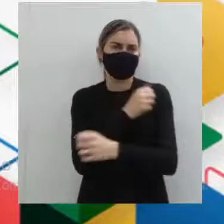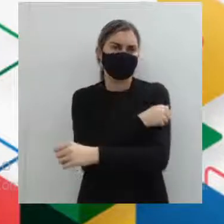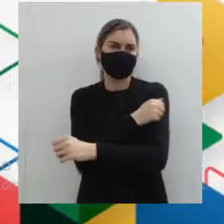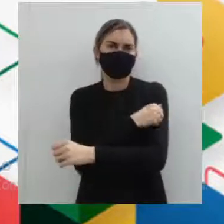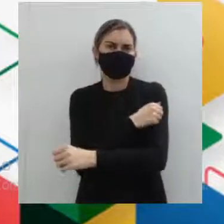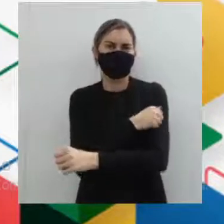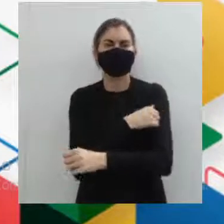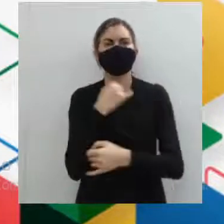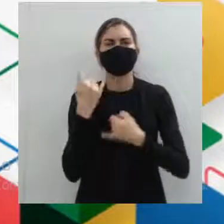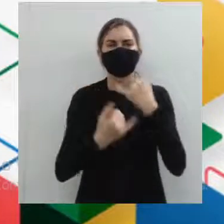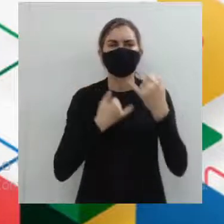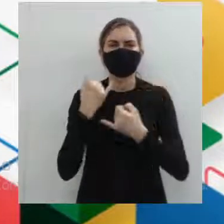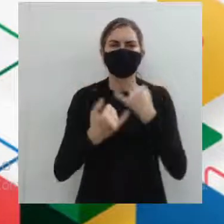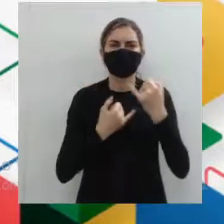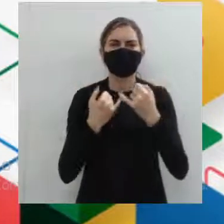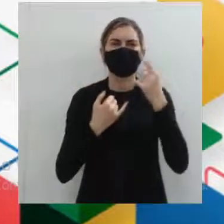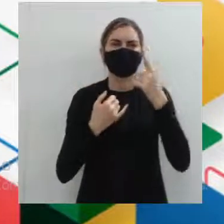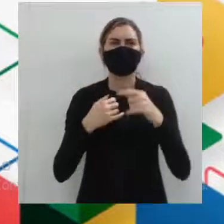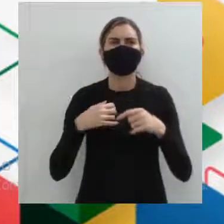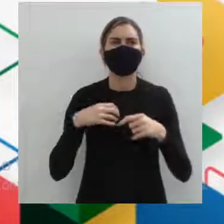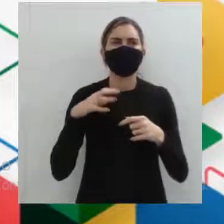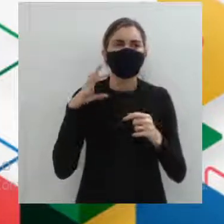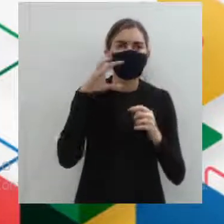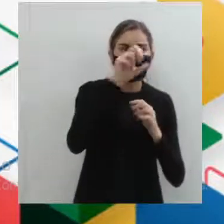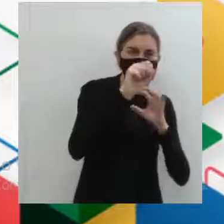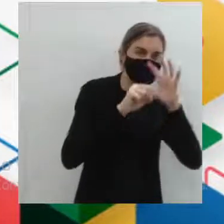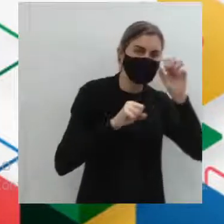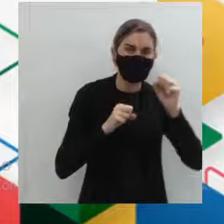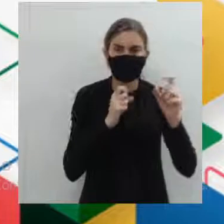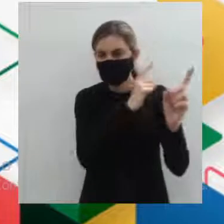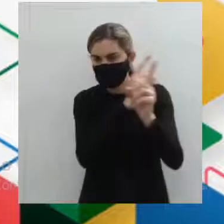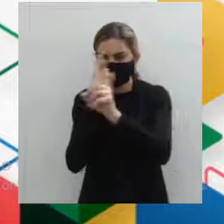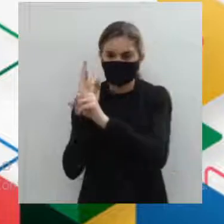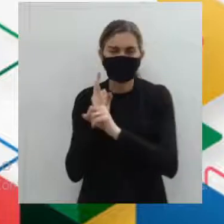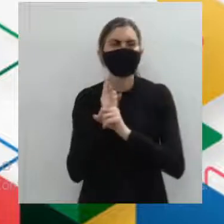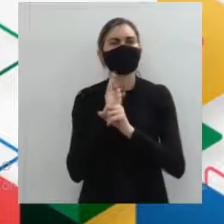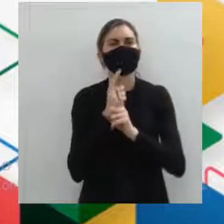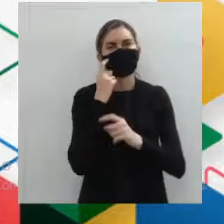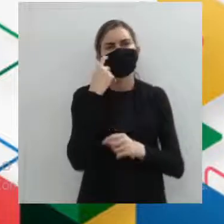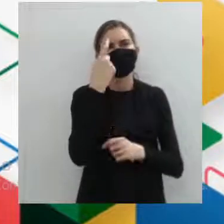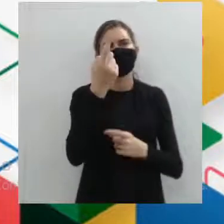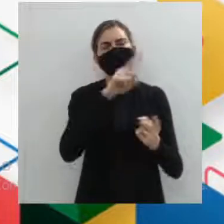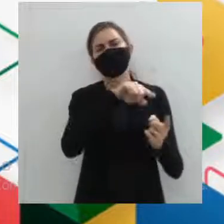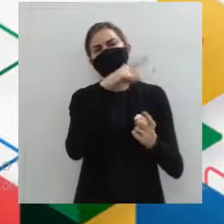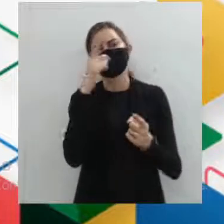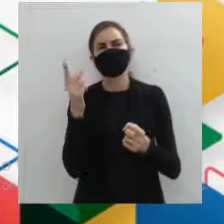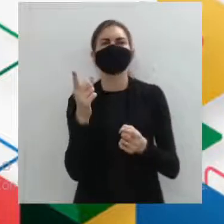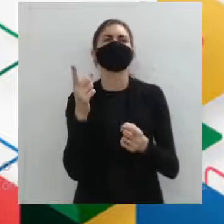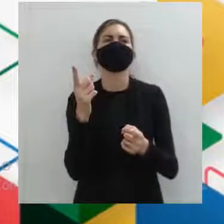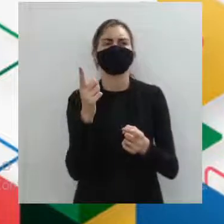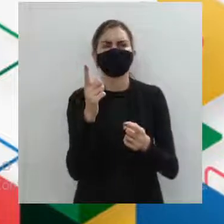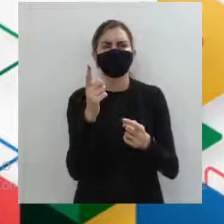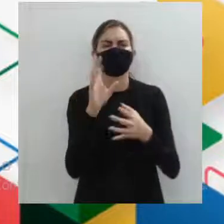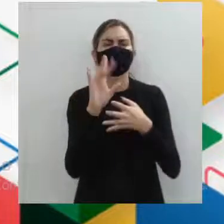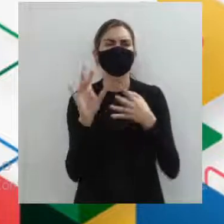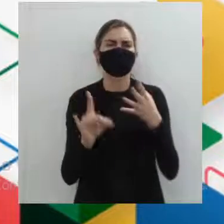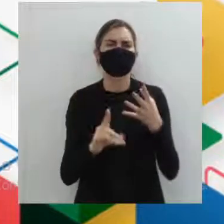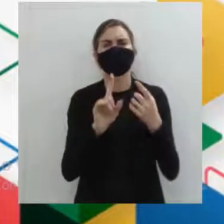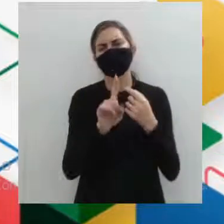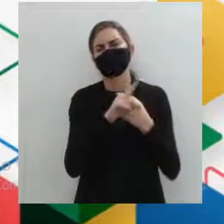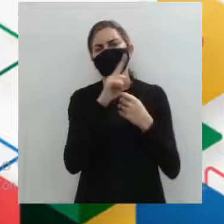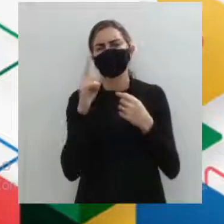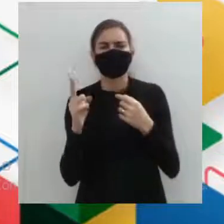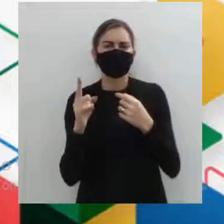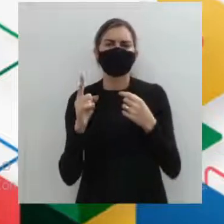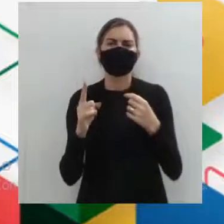estudantes brincando de pega-pega, né? Nós temos a imagem aí um pouco, né, detalhado da